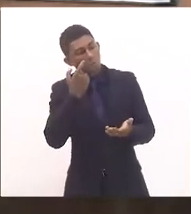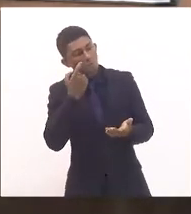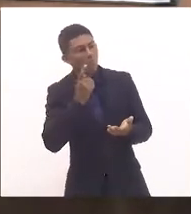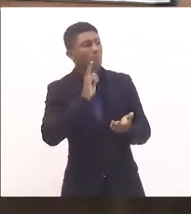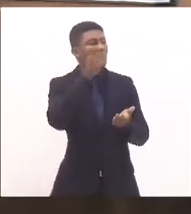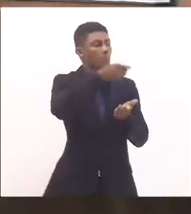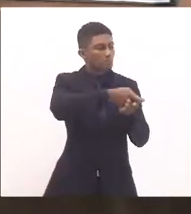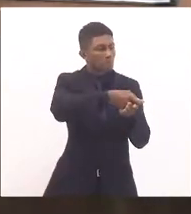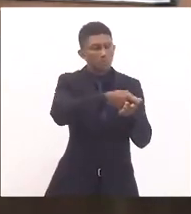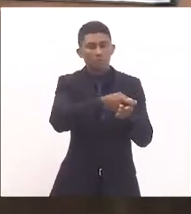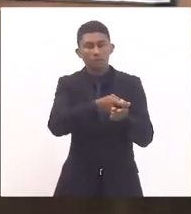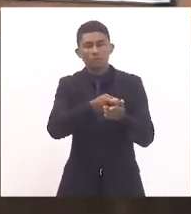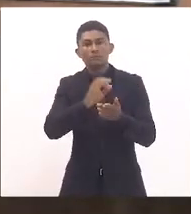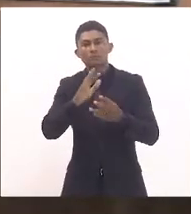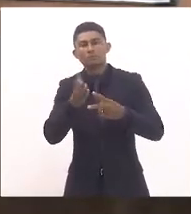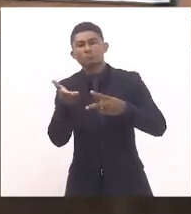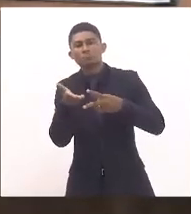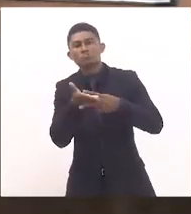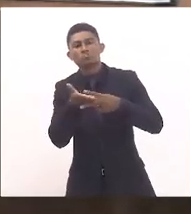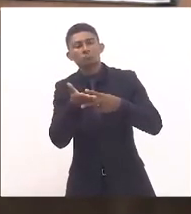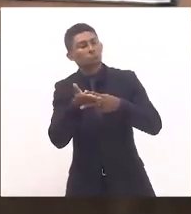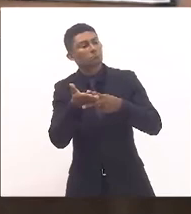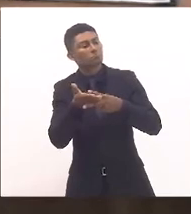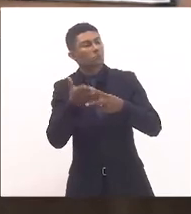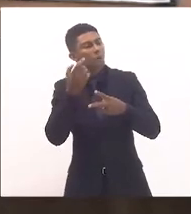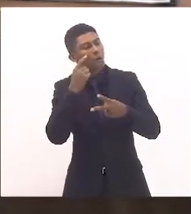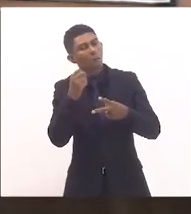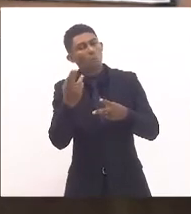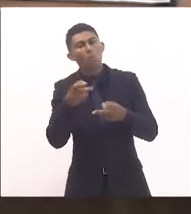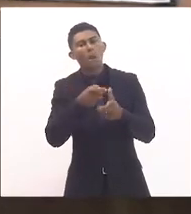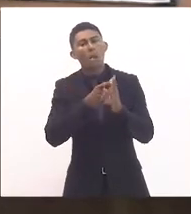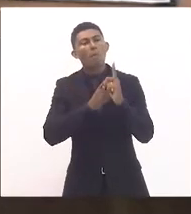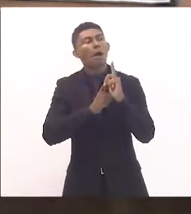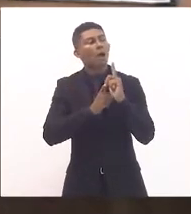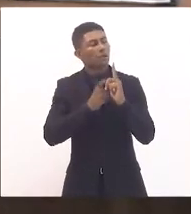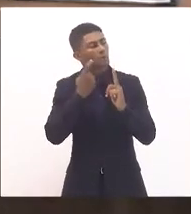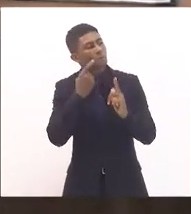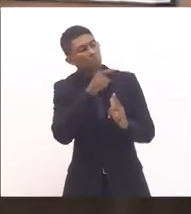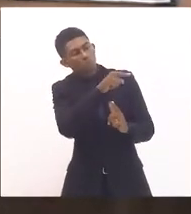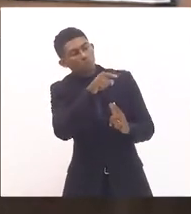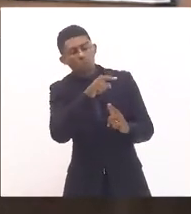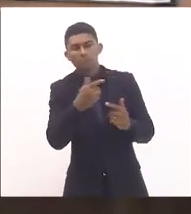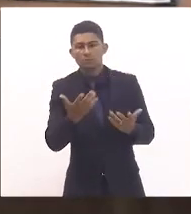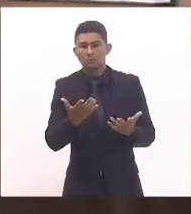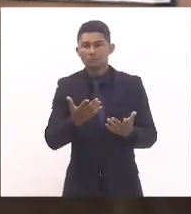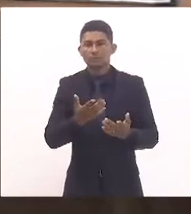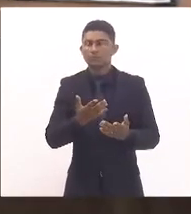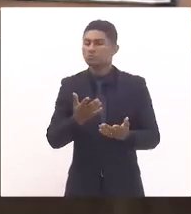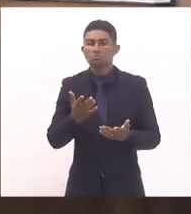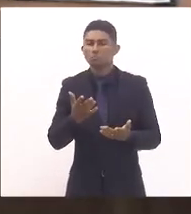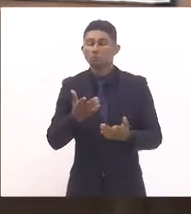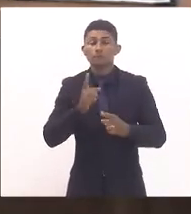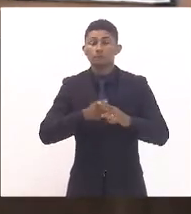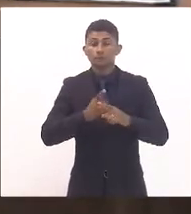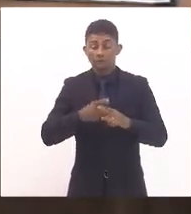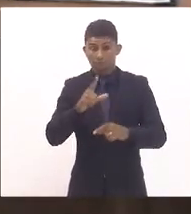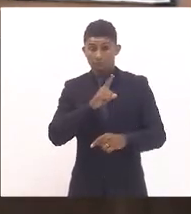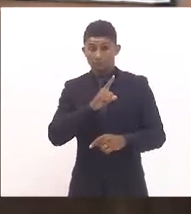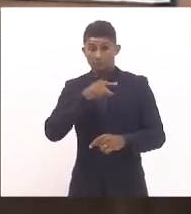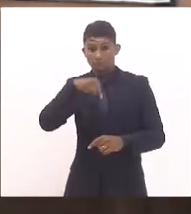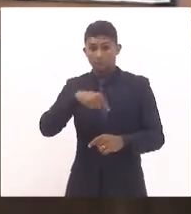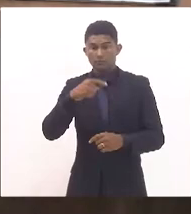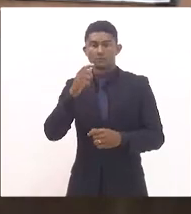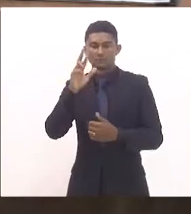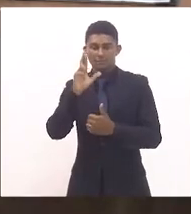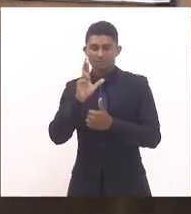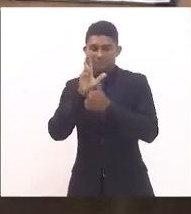nas dívidas que ele desejar, nas que desejar não, porque a gente teve respaldo, tanto da Procuradoria do Estado,